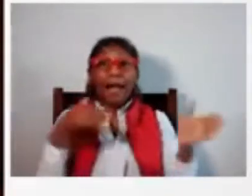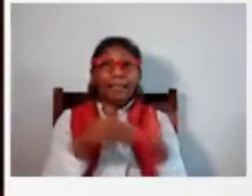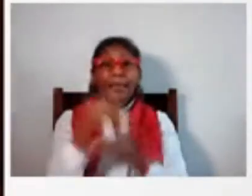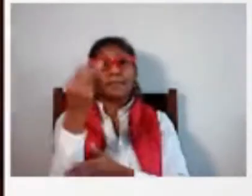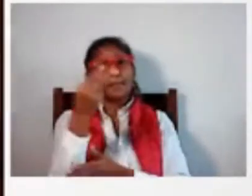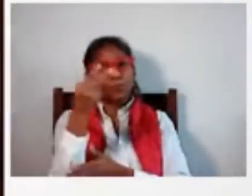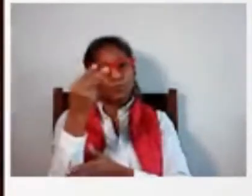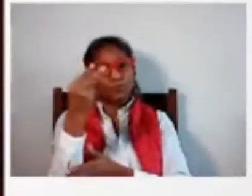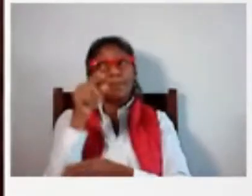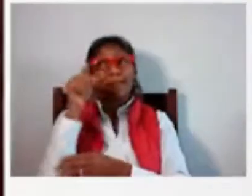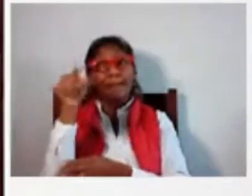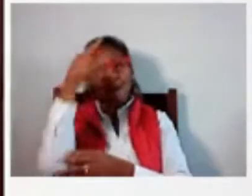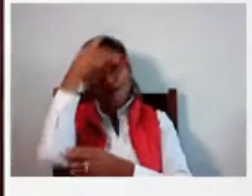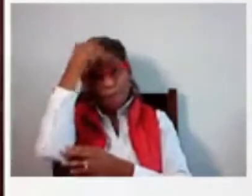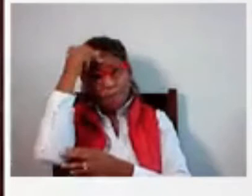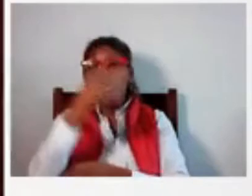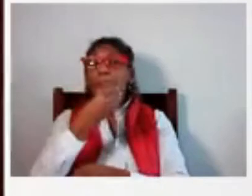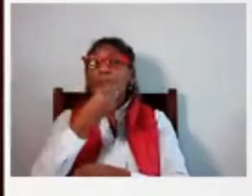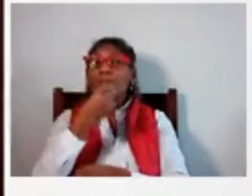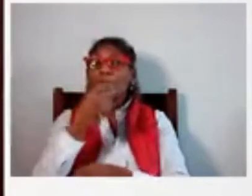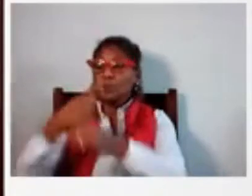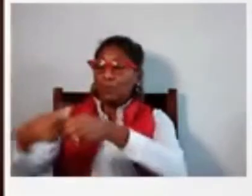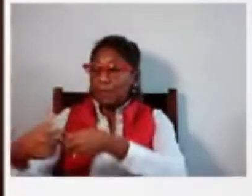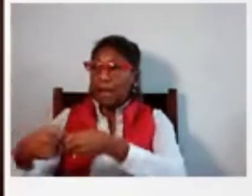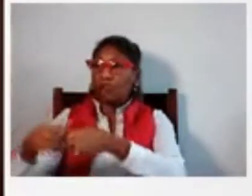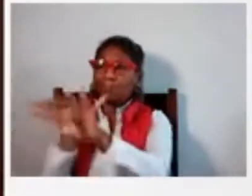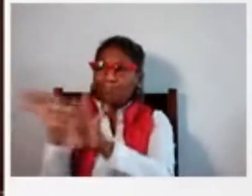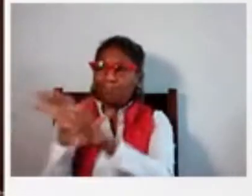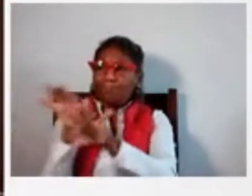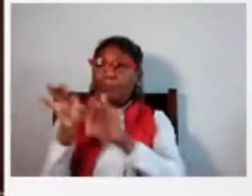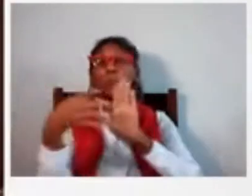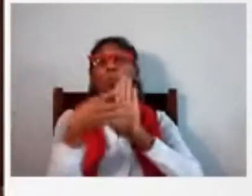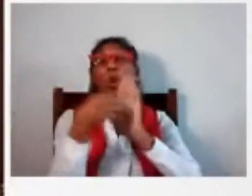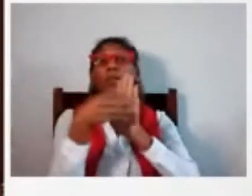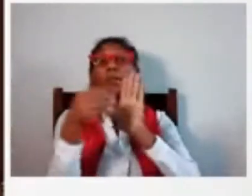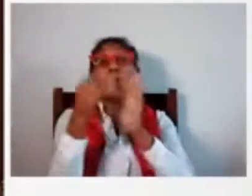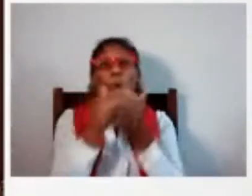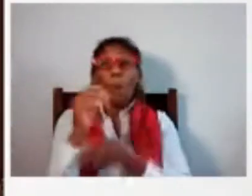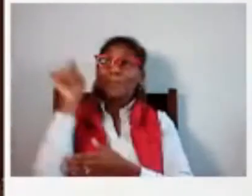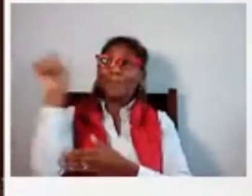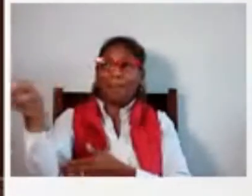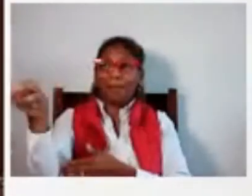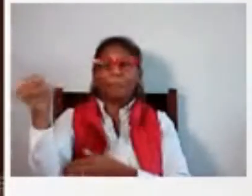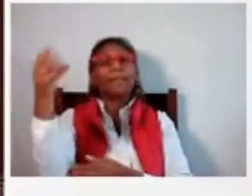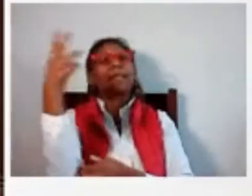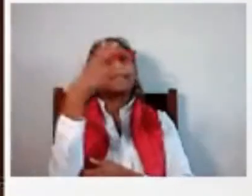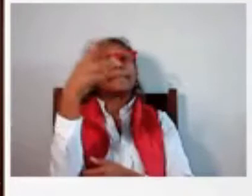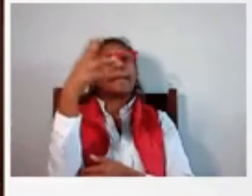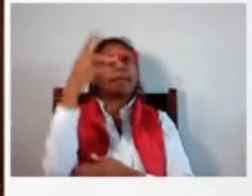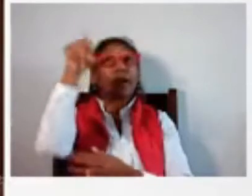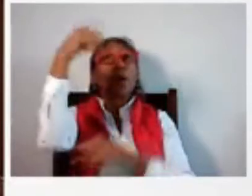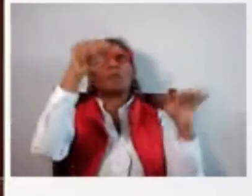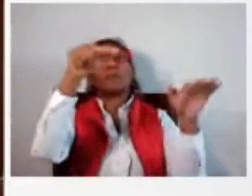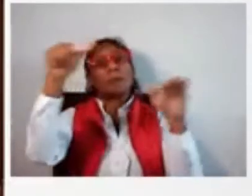os prefeitos, e vamos botar o modelo a funcionar a partir da terça-feira. Na semana que vem é que a